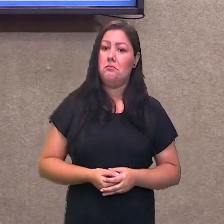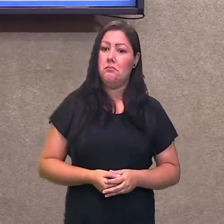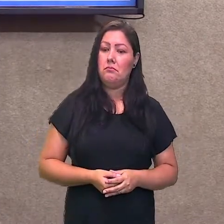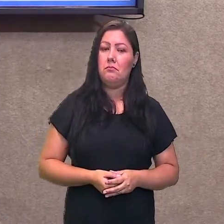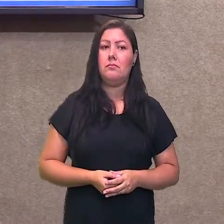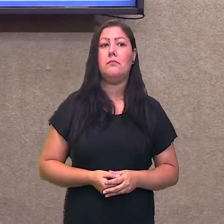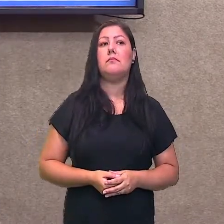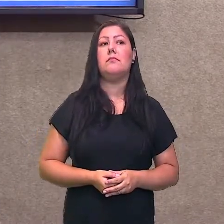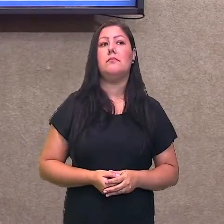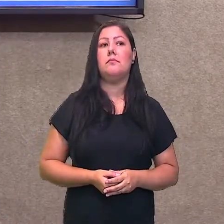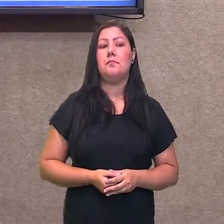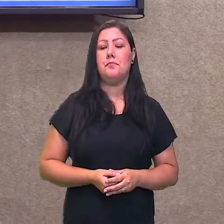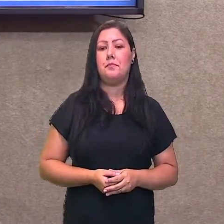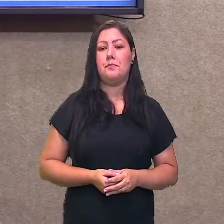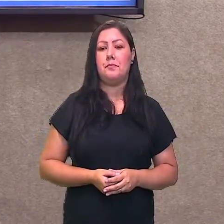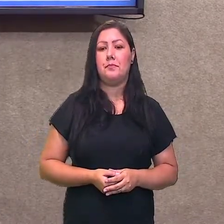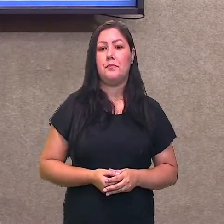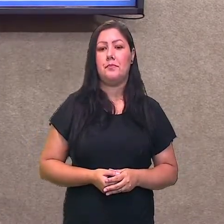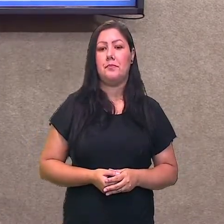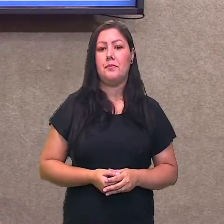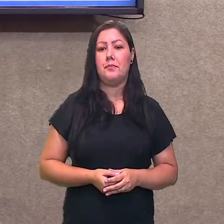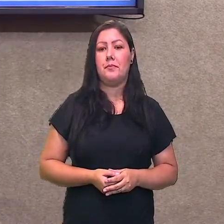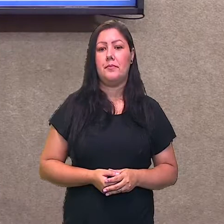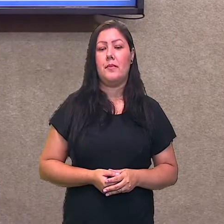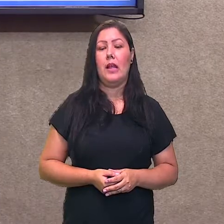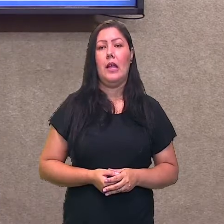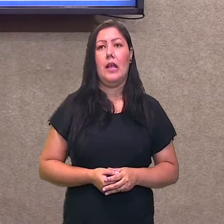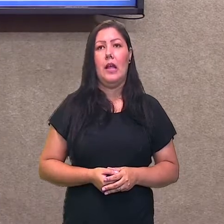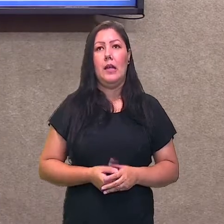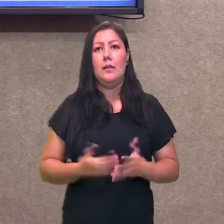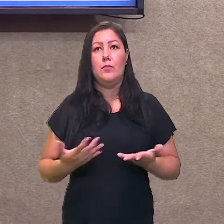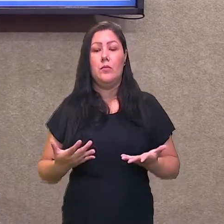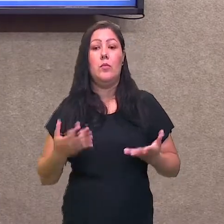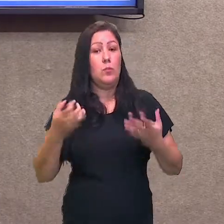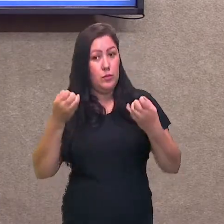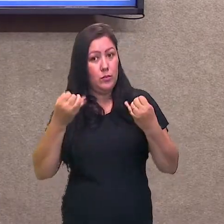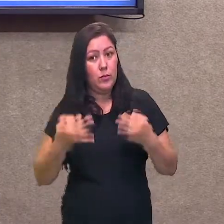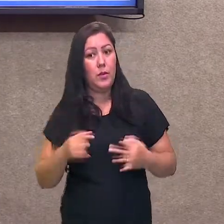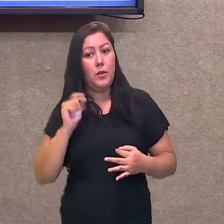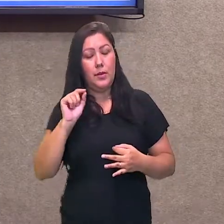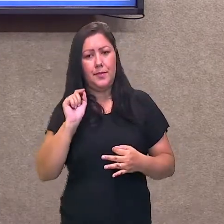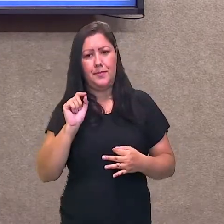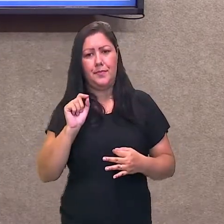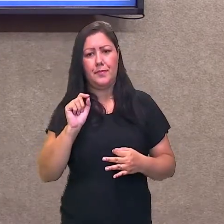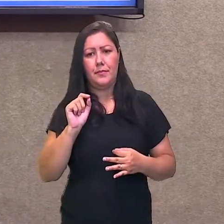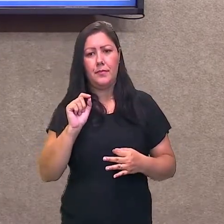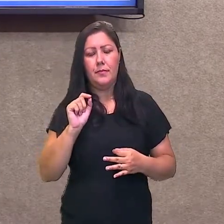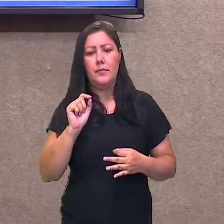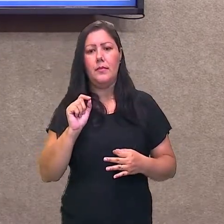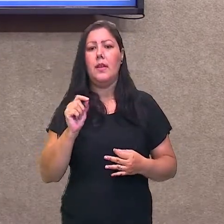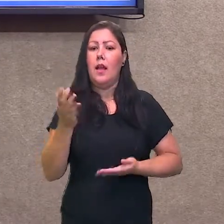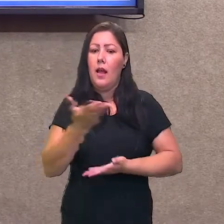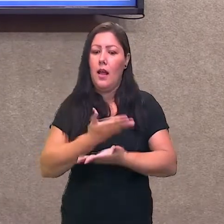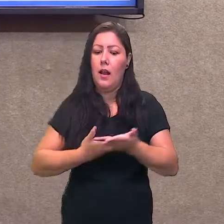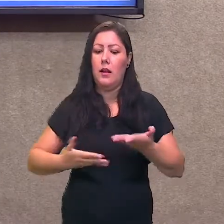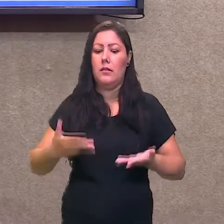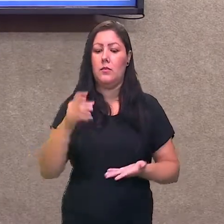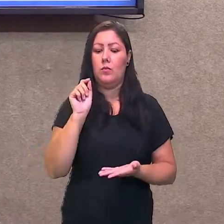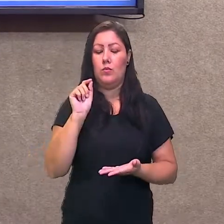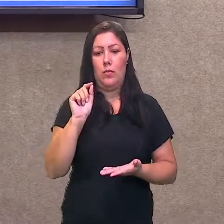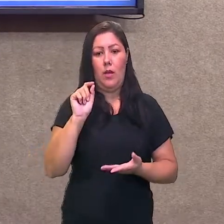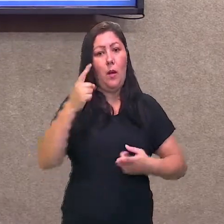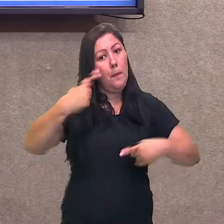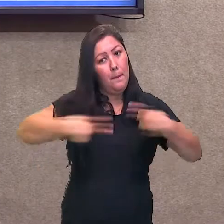Na verdade, a geopolítica mundial, que é o que vocês vão estudar no próximo ano,